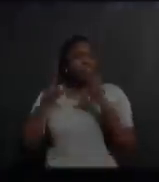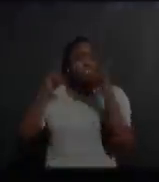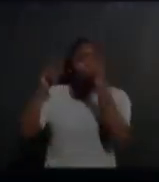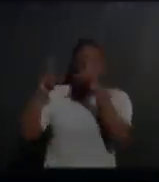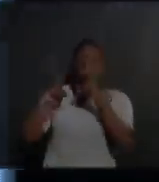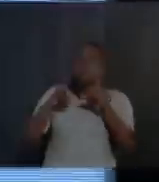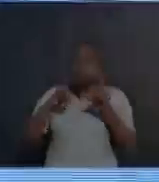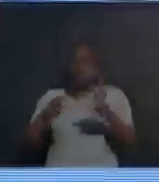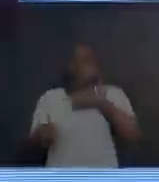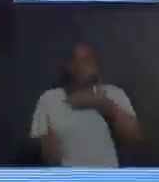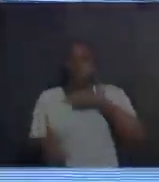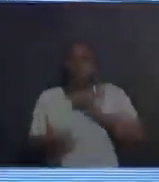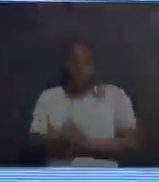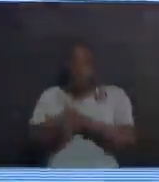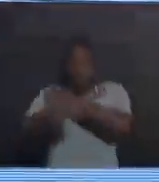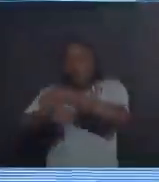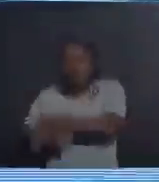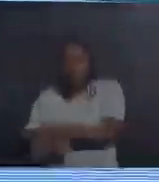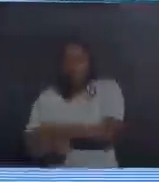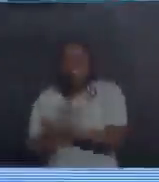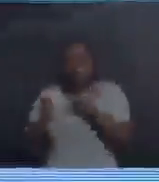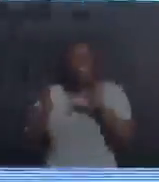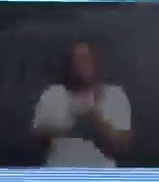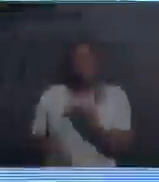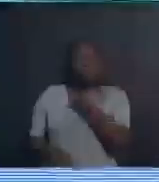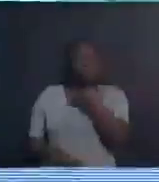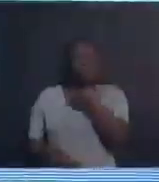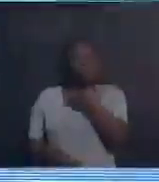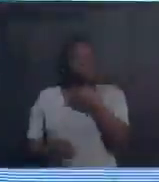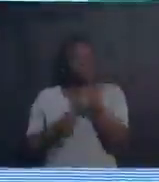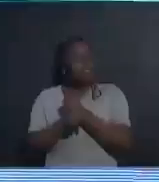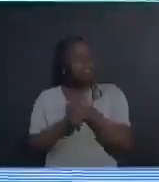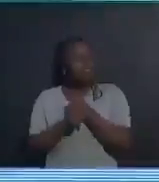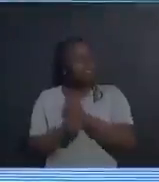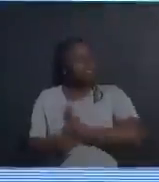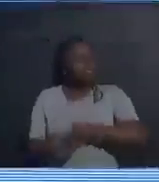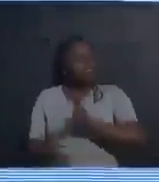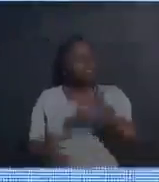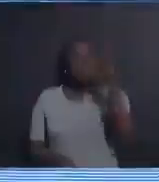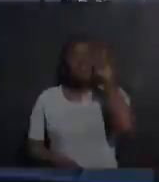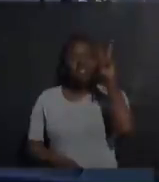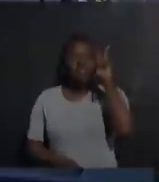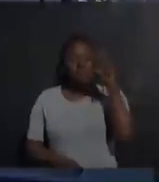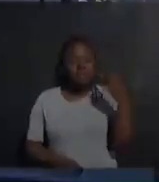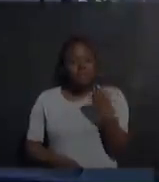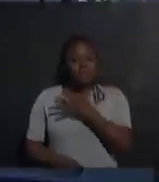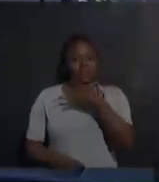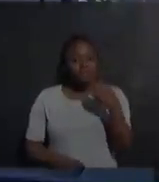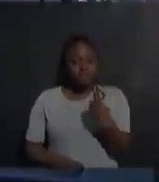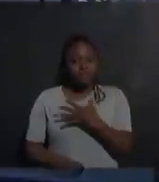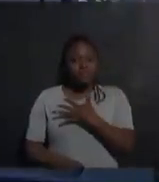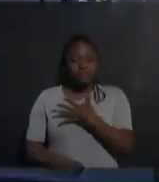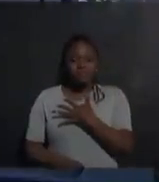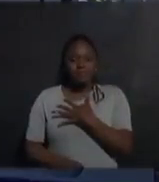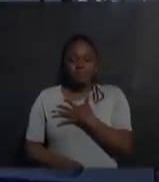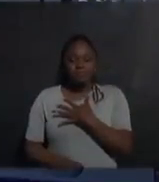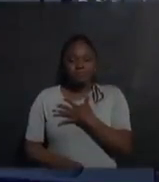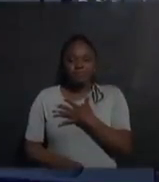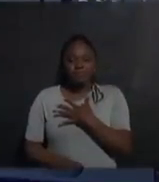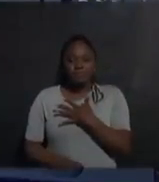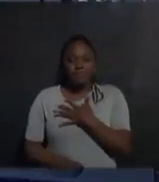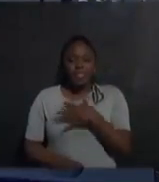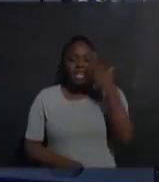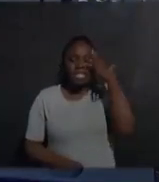foto, eu entro lá e eu só curto aquilo. E cada ano, eu tenho uma memória nova. Sabe o que é o problema